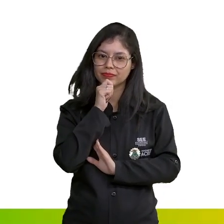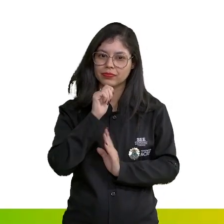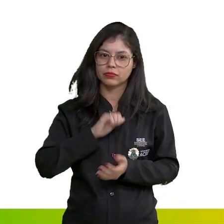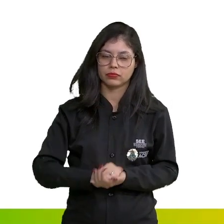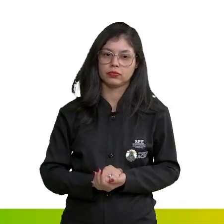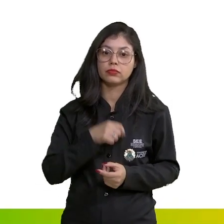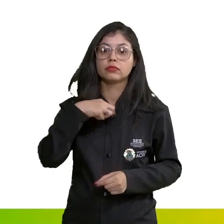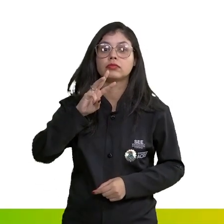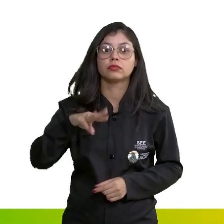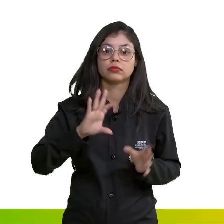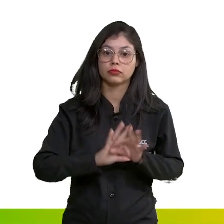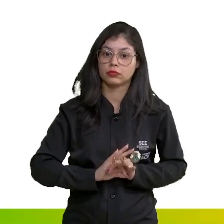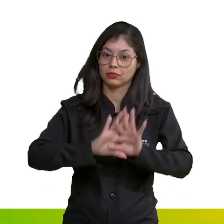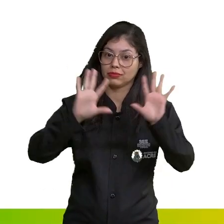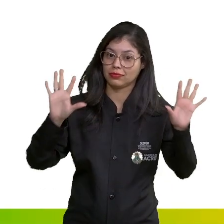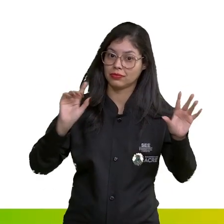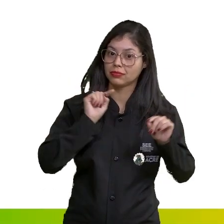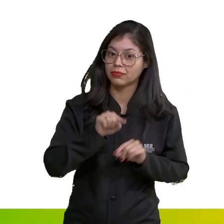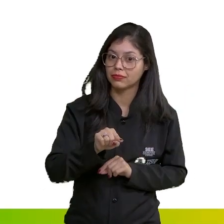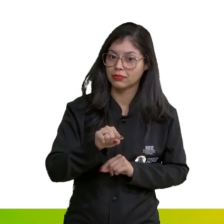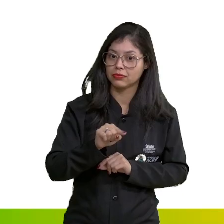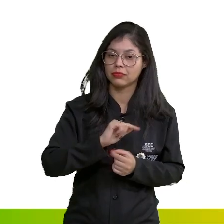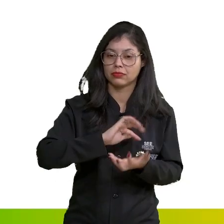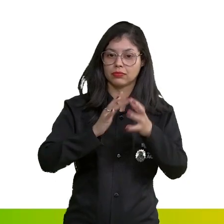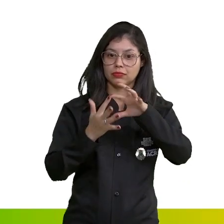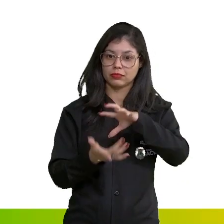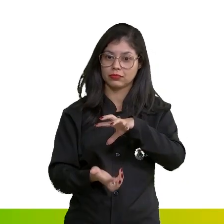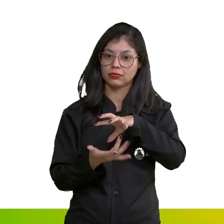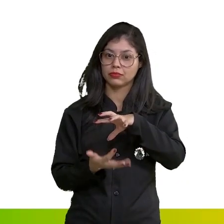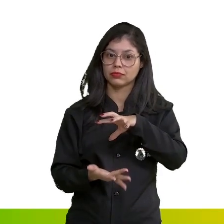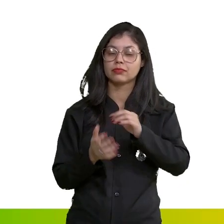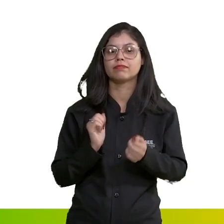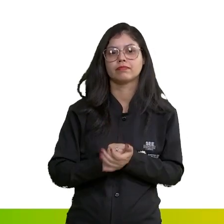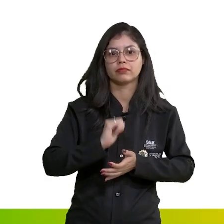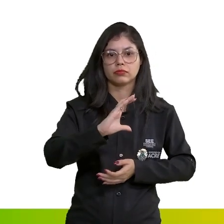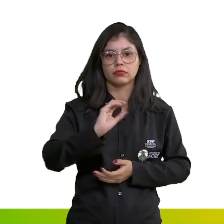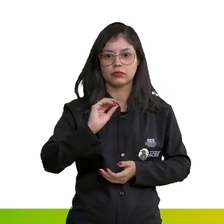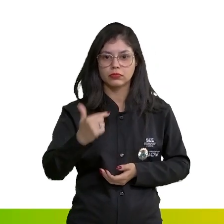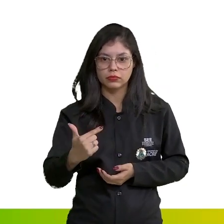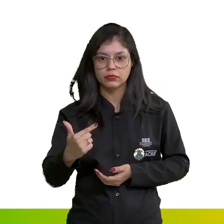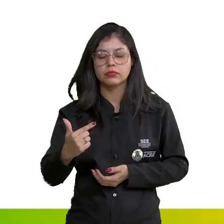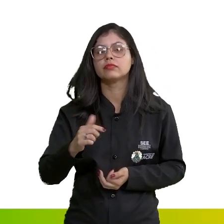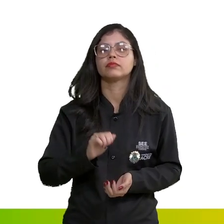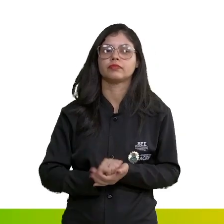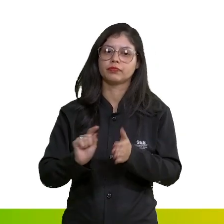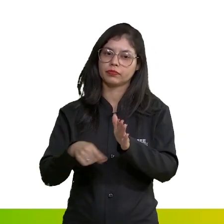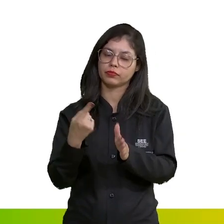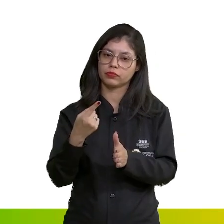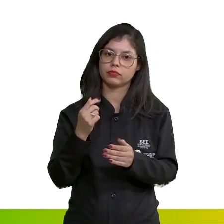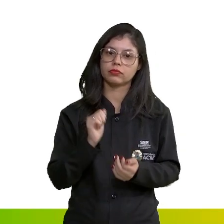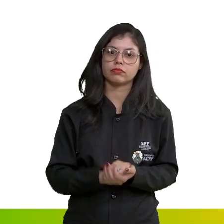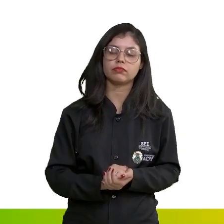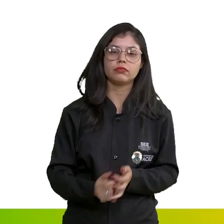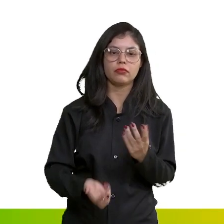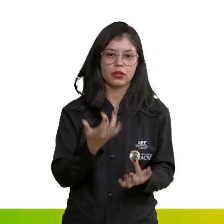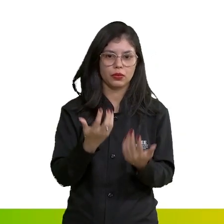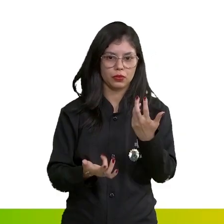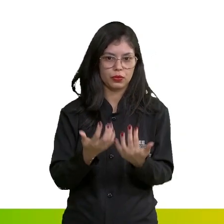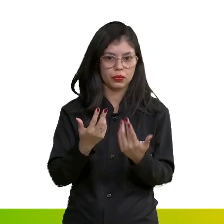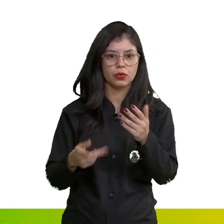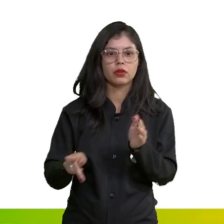estufa. Quem é que libera esses gases de efeito estufa? CO2. Suas principais fontes são através de queimadas,